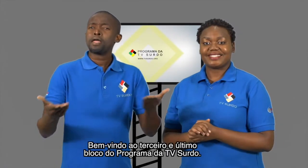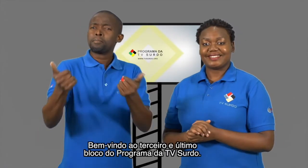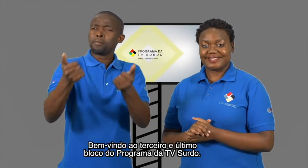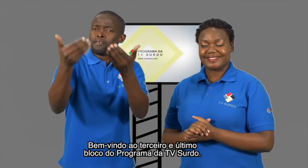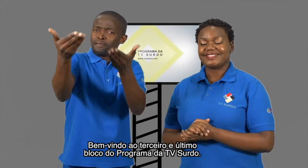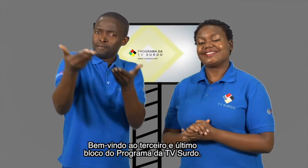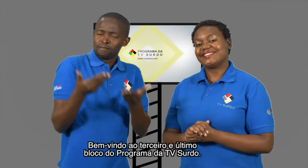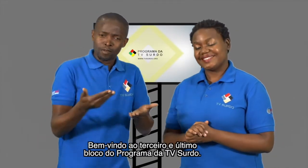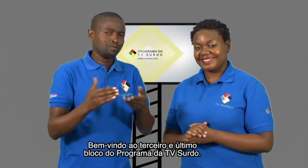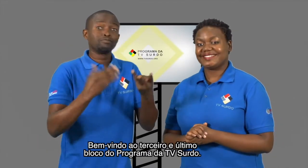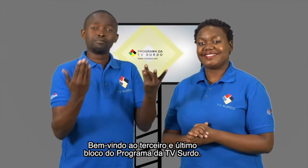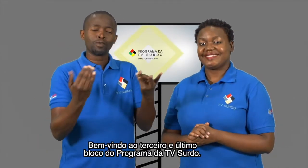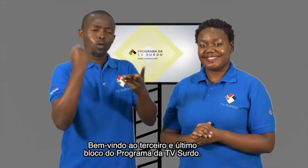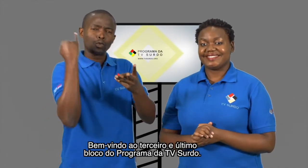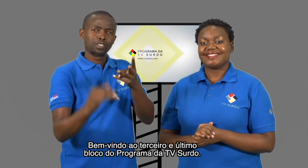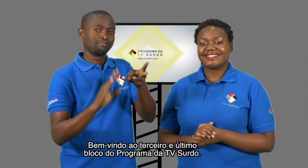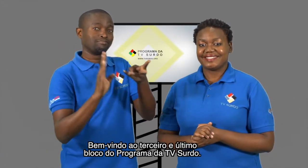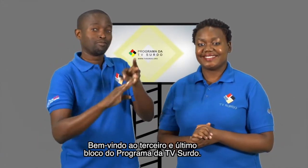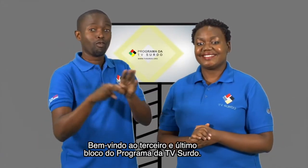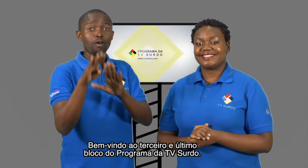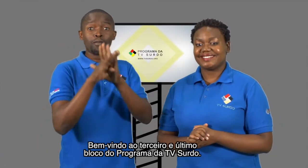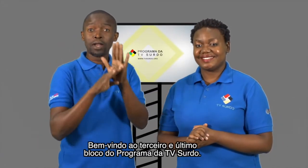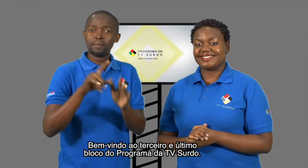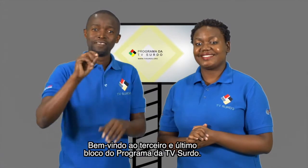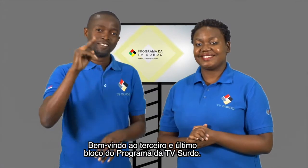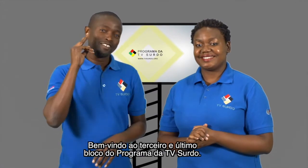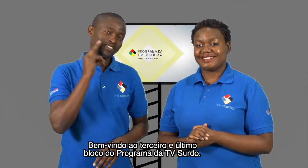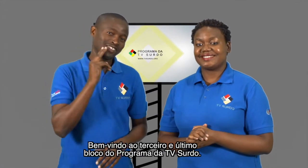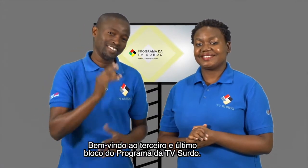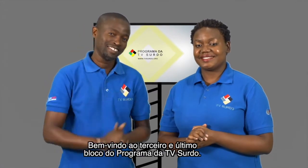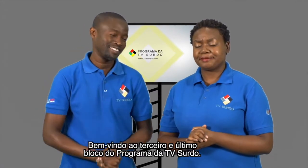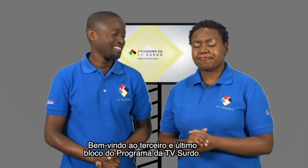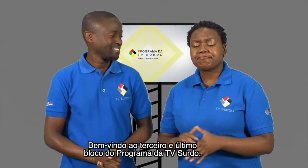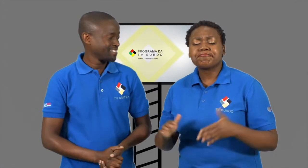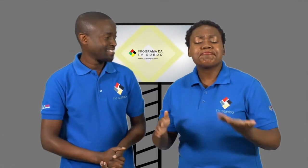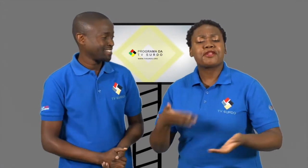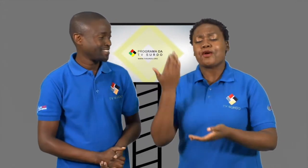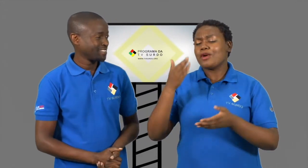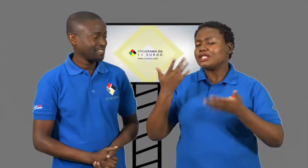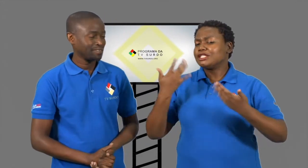Bem-vindo ao terceiro e último bloco do programa da TV Surdo.